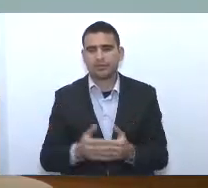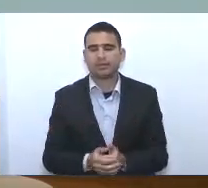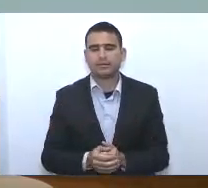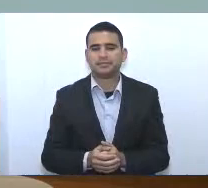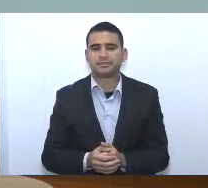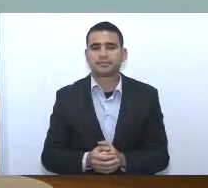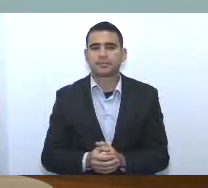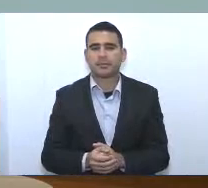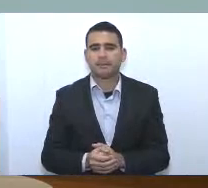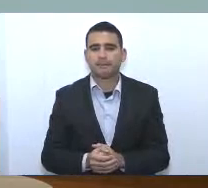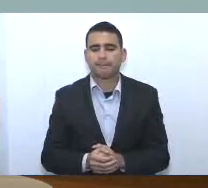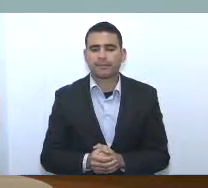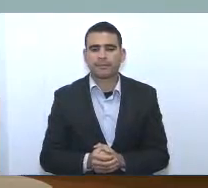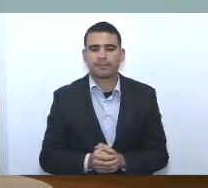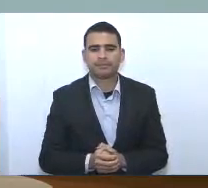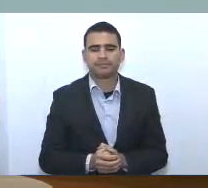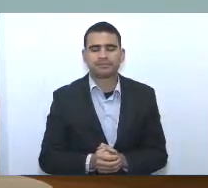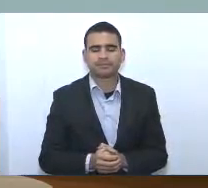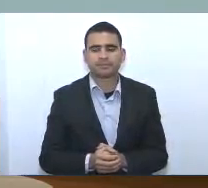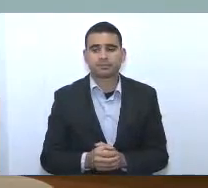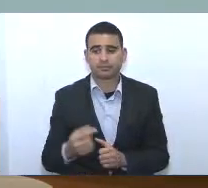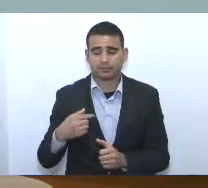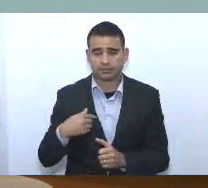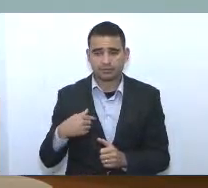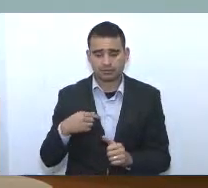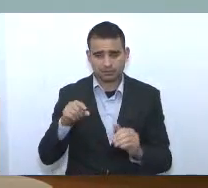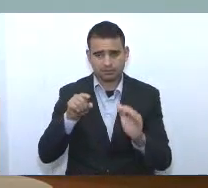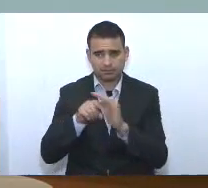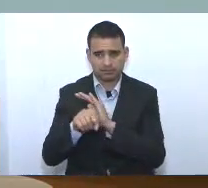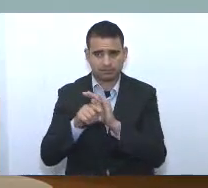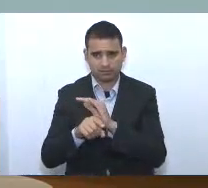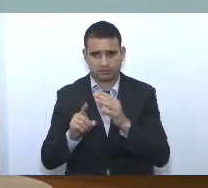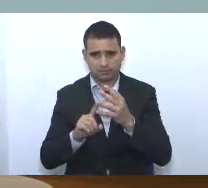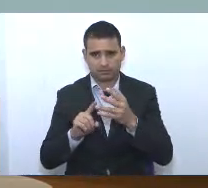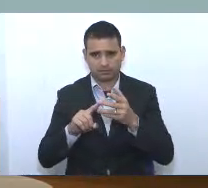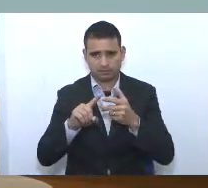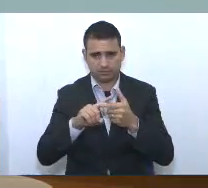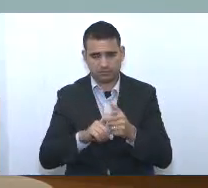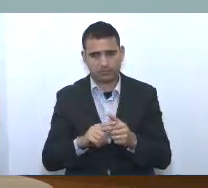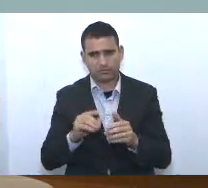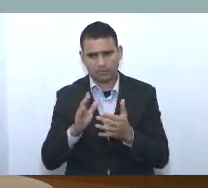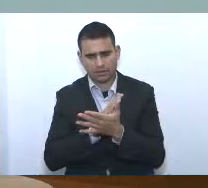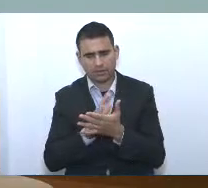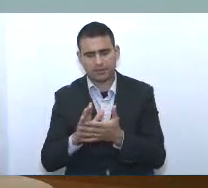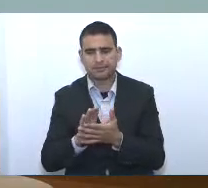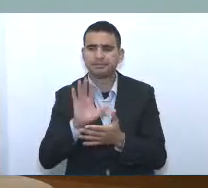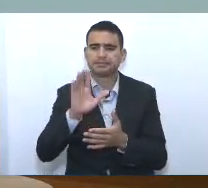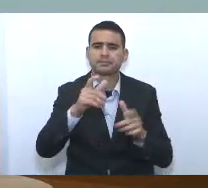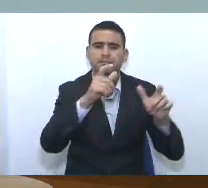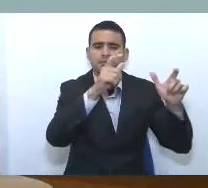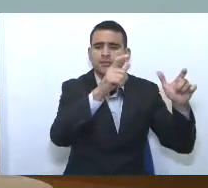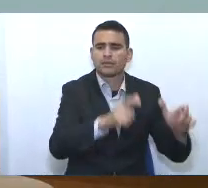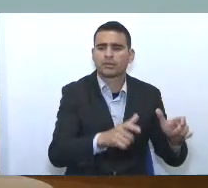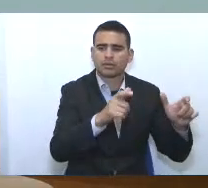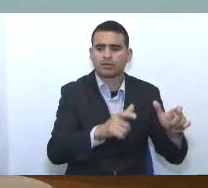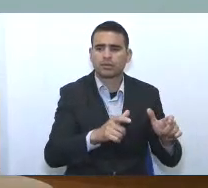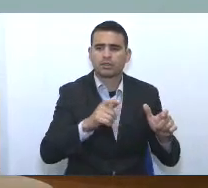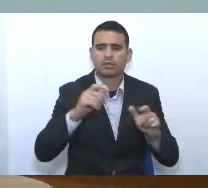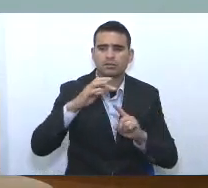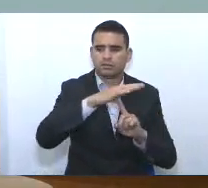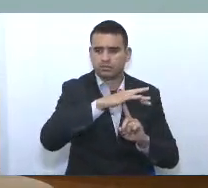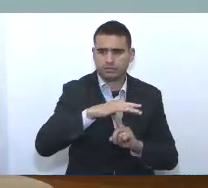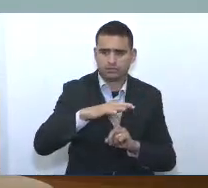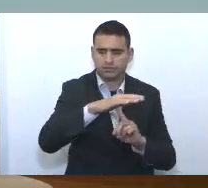tenho umas questões no Jardim Cristian Lis, que o secretário conhece também, o pessoal da assessoria